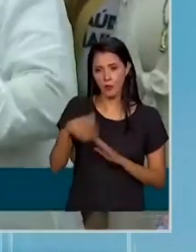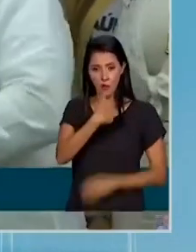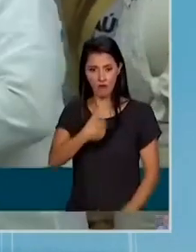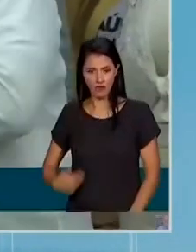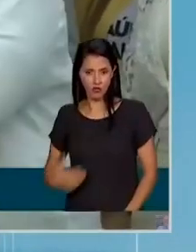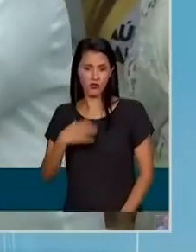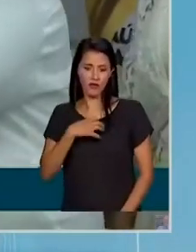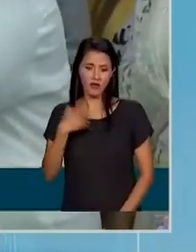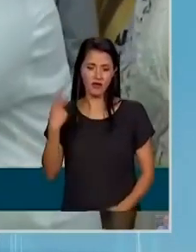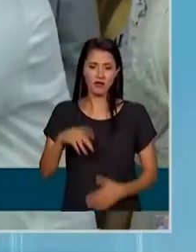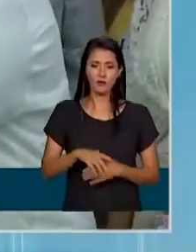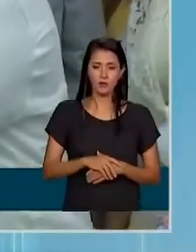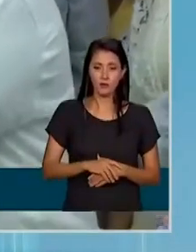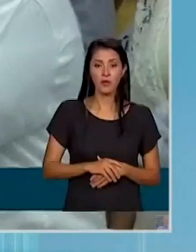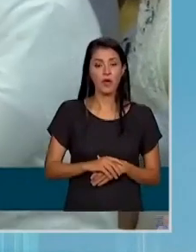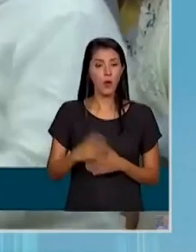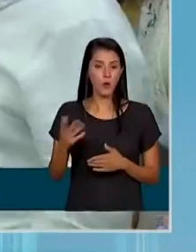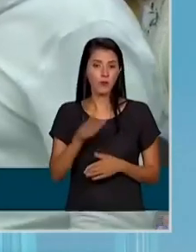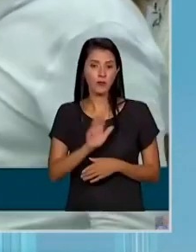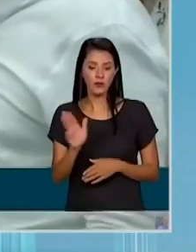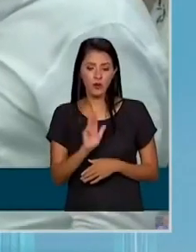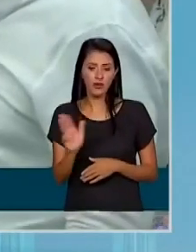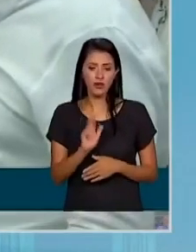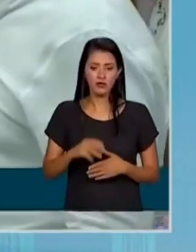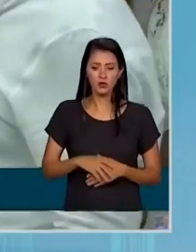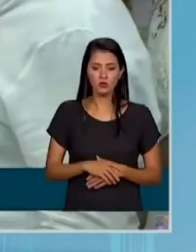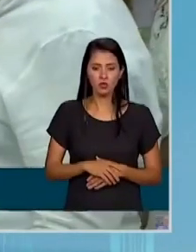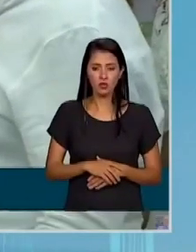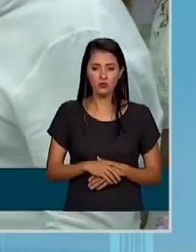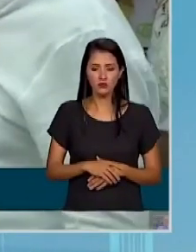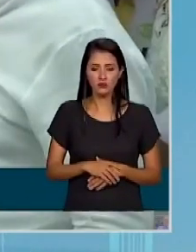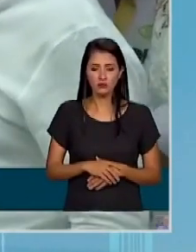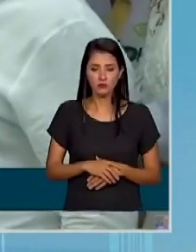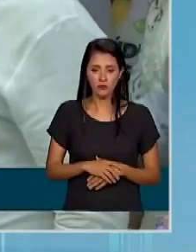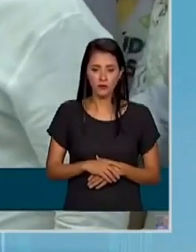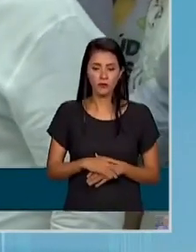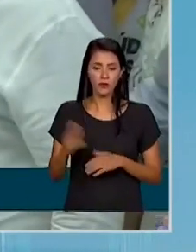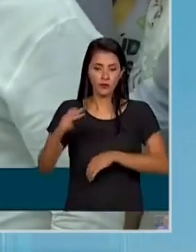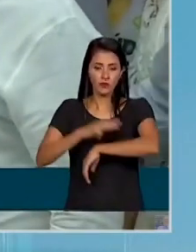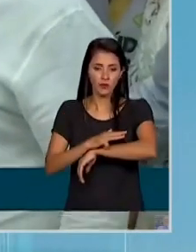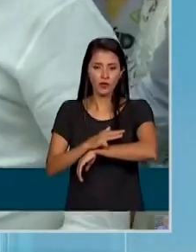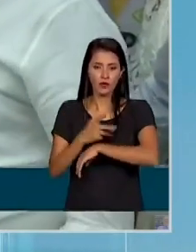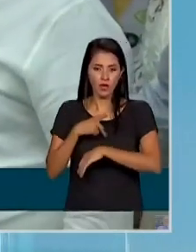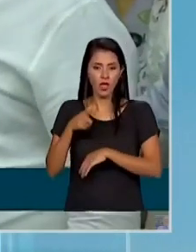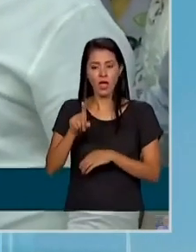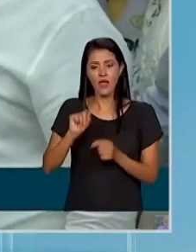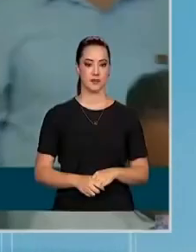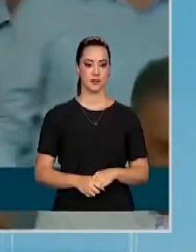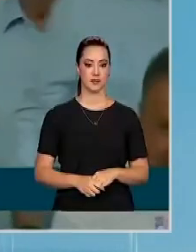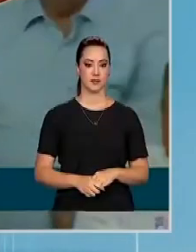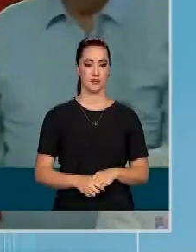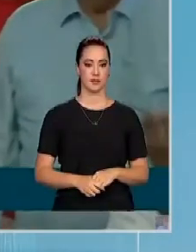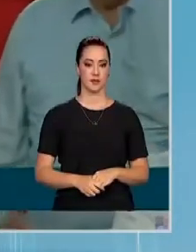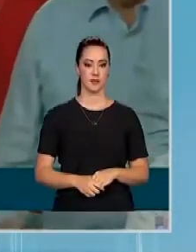4,75%. Praticamente foi abandonado, de fato, esse modelo. E os outros modelos, portanto, passaram a ser utilizados. Casa Verde e Amarela,